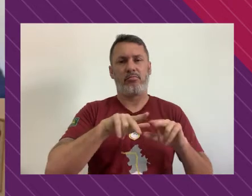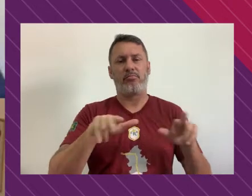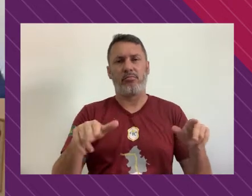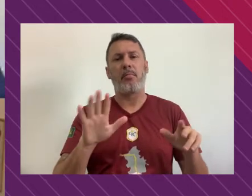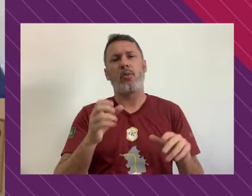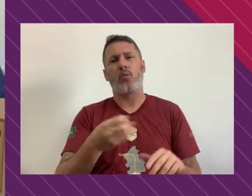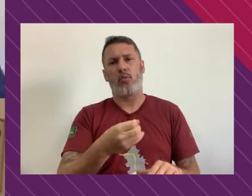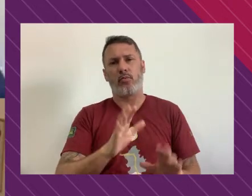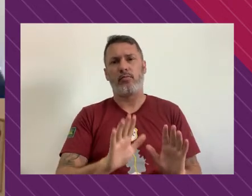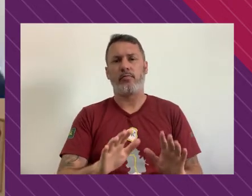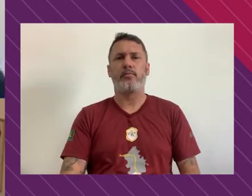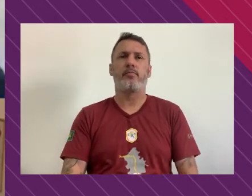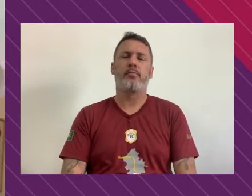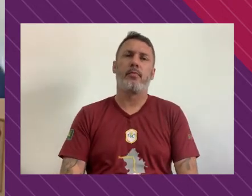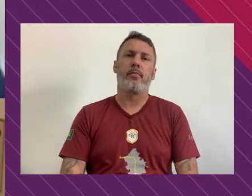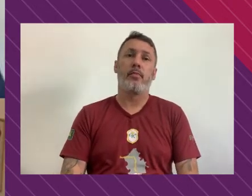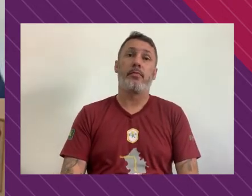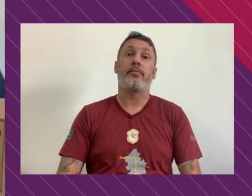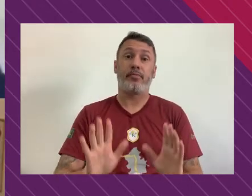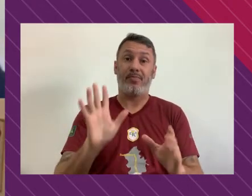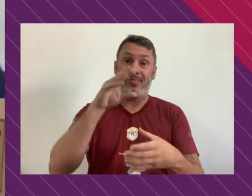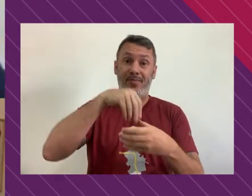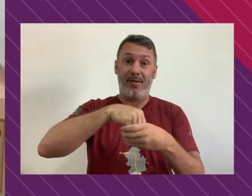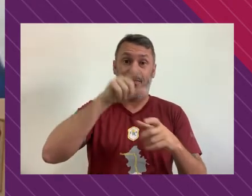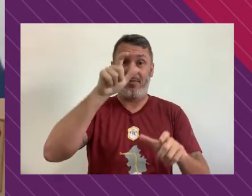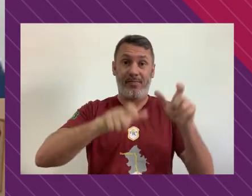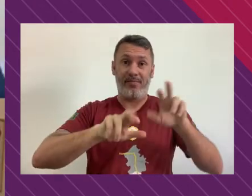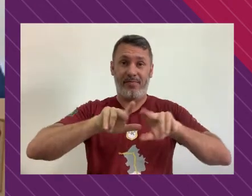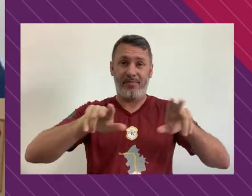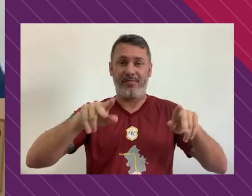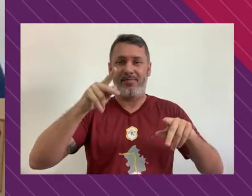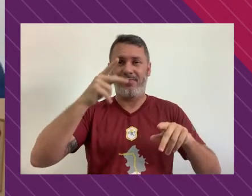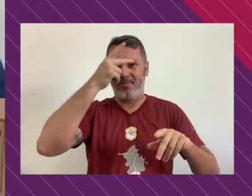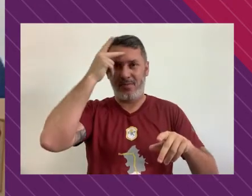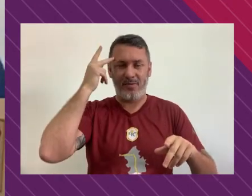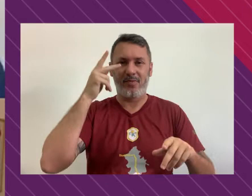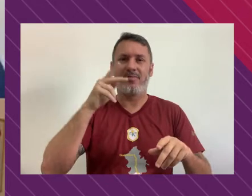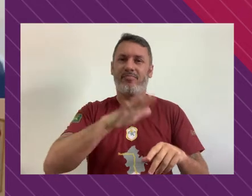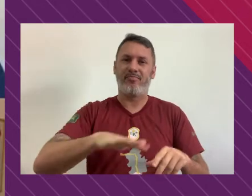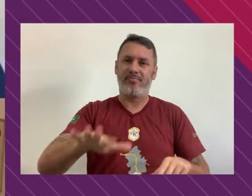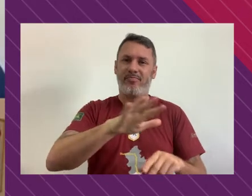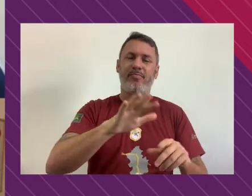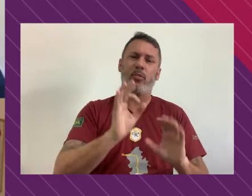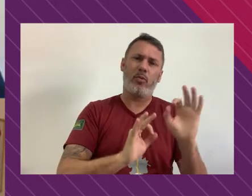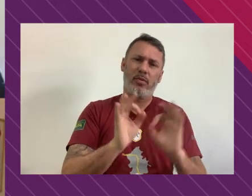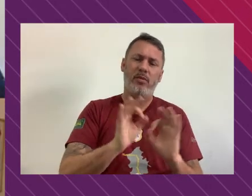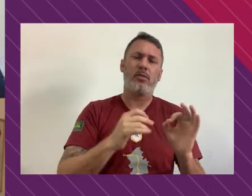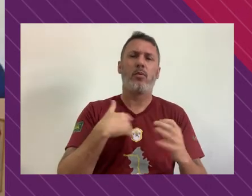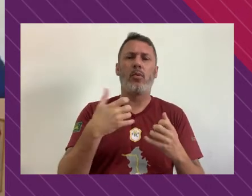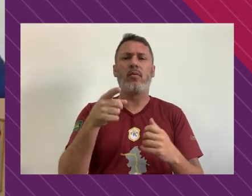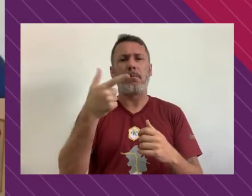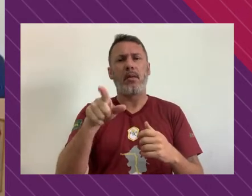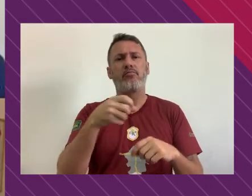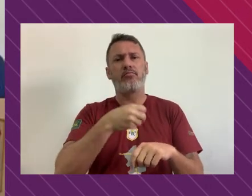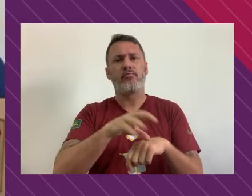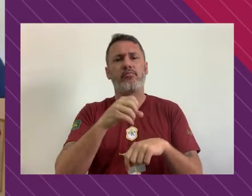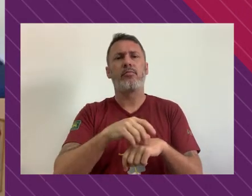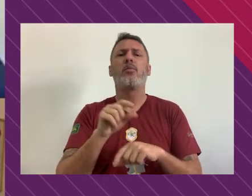aquela siderurgia. Você imagina o peso que tem no dia a dia de trabalho ela ter a sua capacidade de contestar